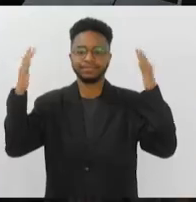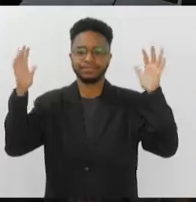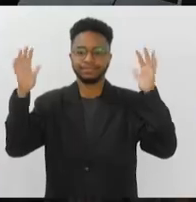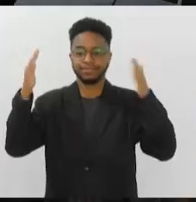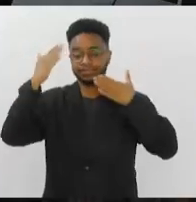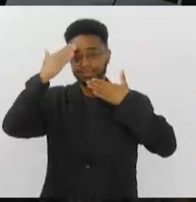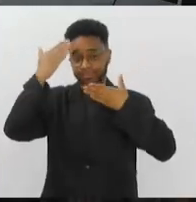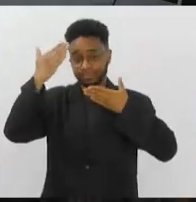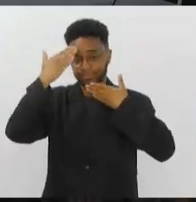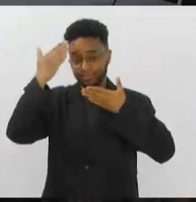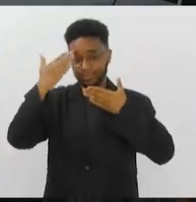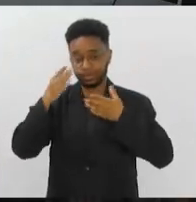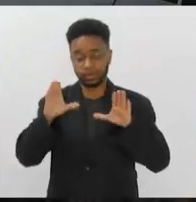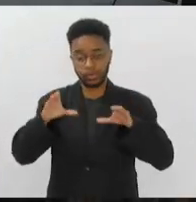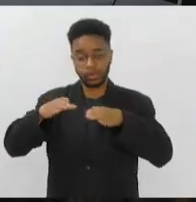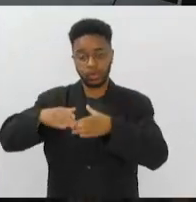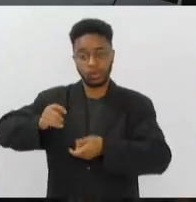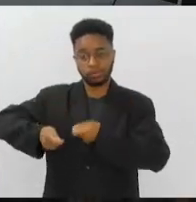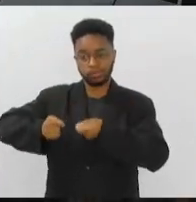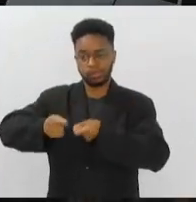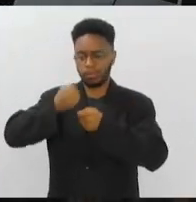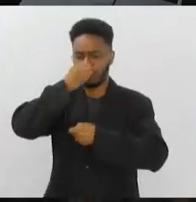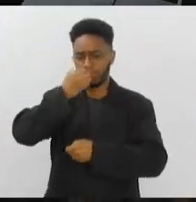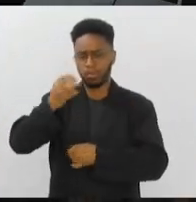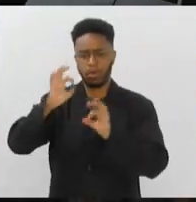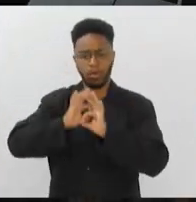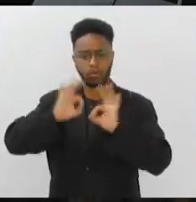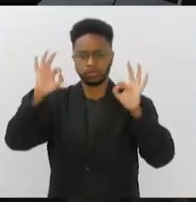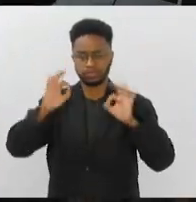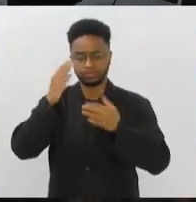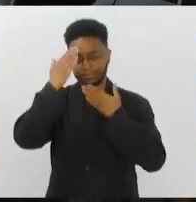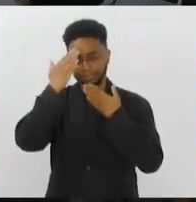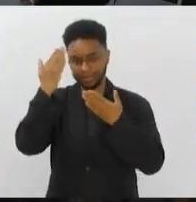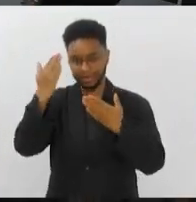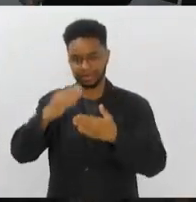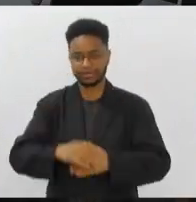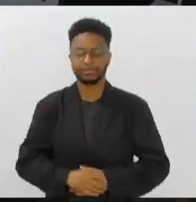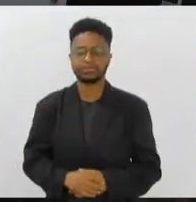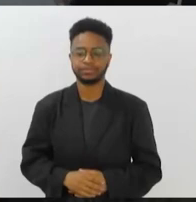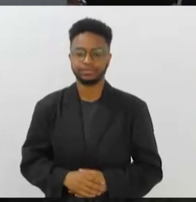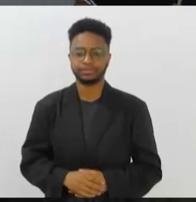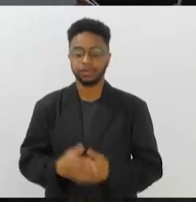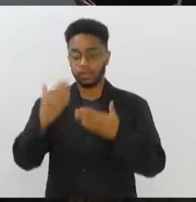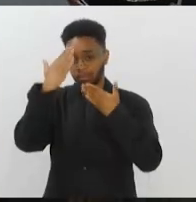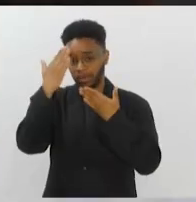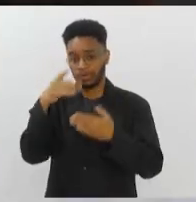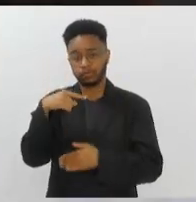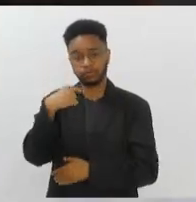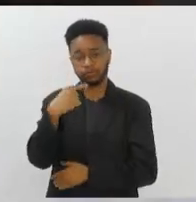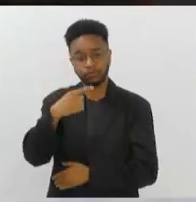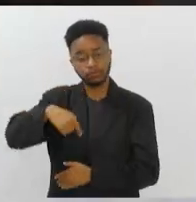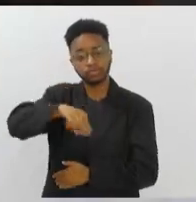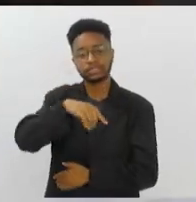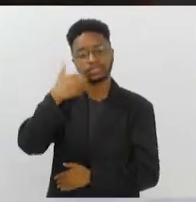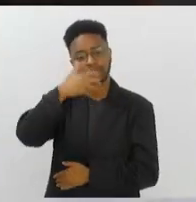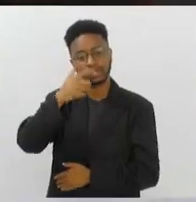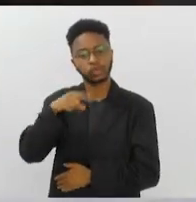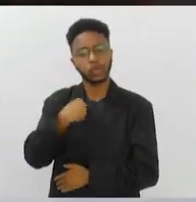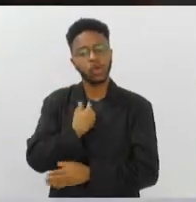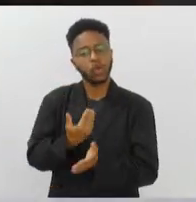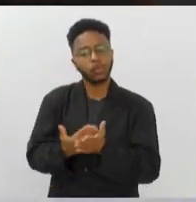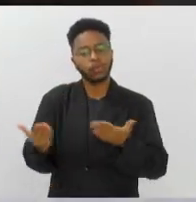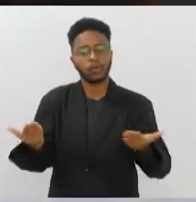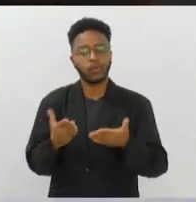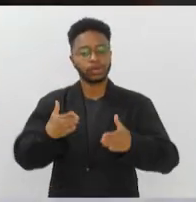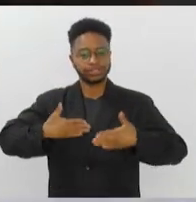Valeu, Zona Mental! Muito bom, gente! Muito obrigado pela contribuição de vocês para a gente já começar a nossa manhã